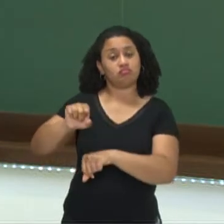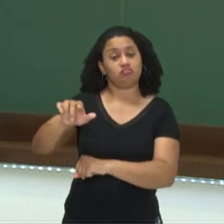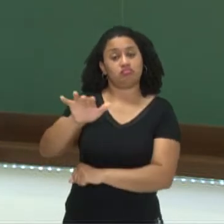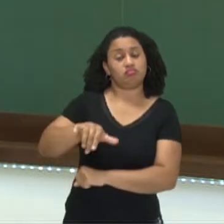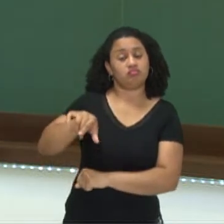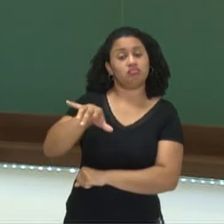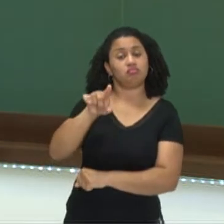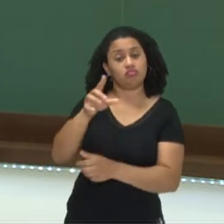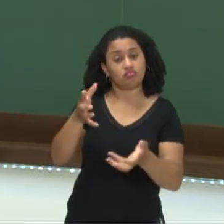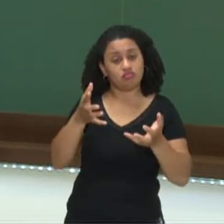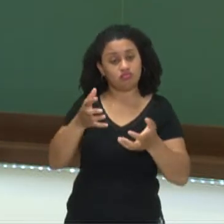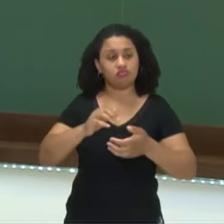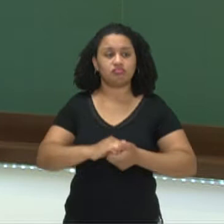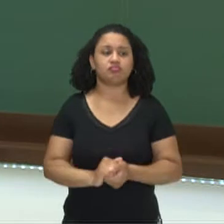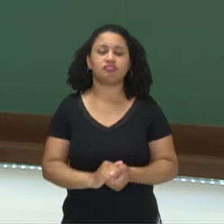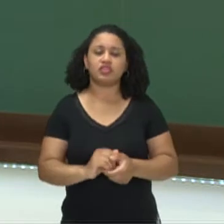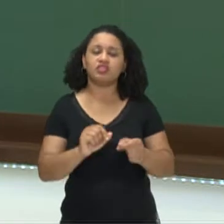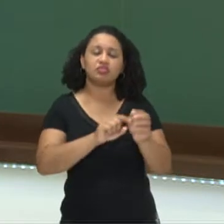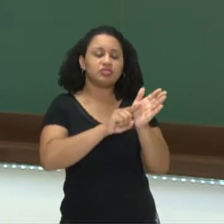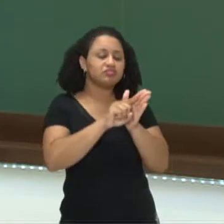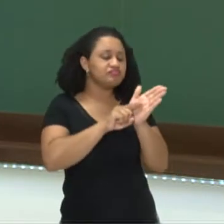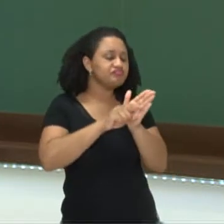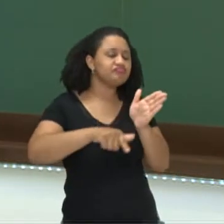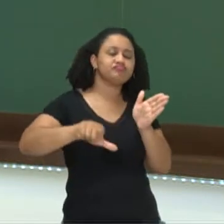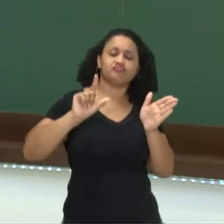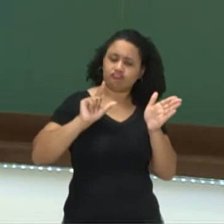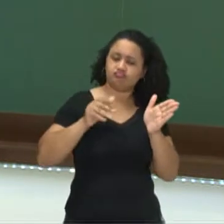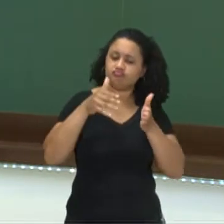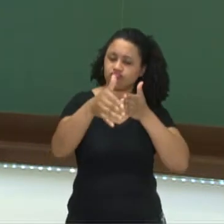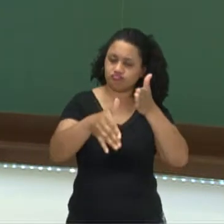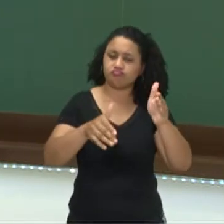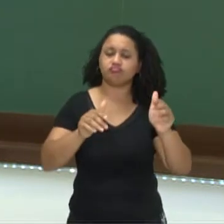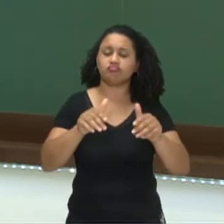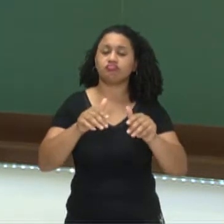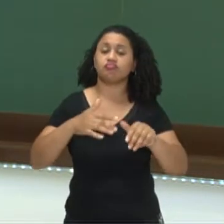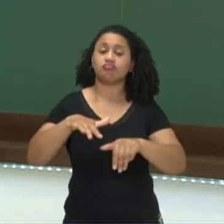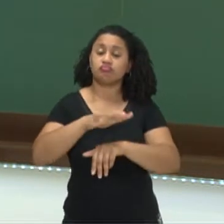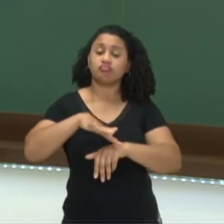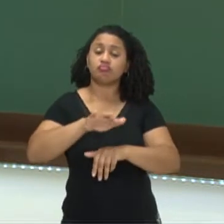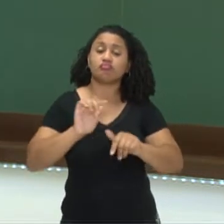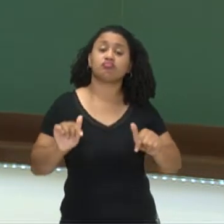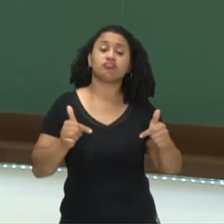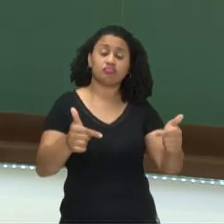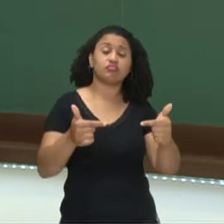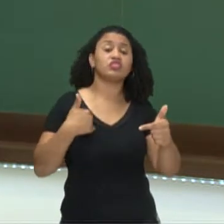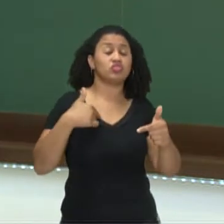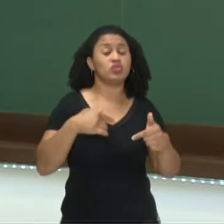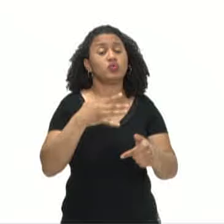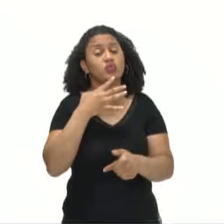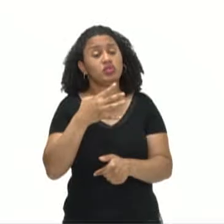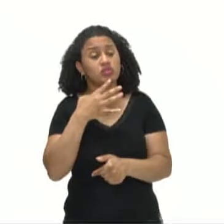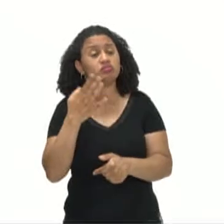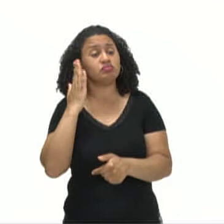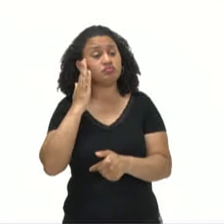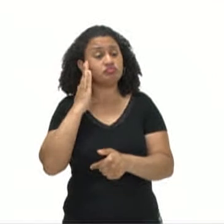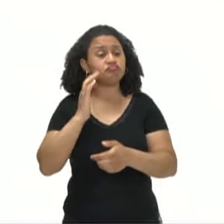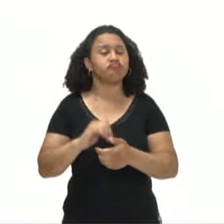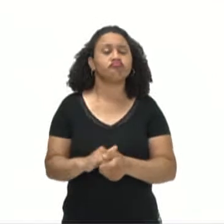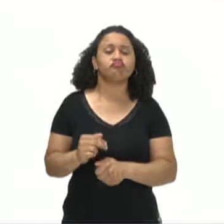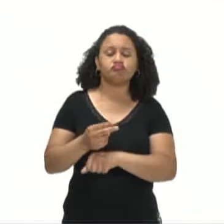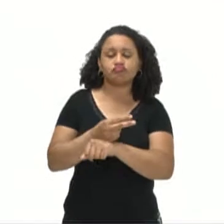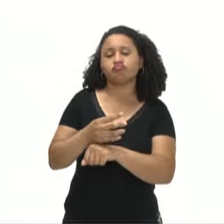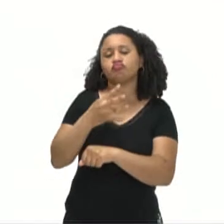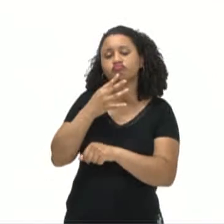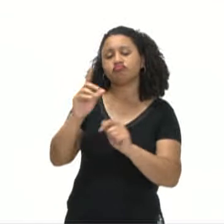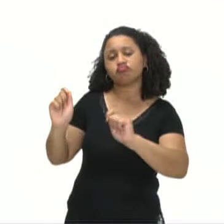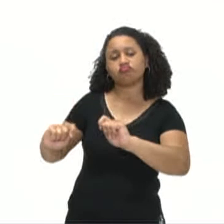deseja. Faça uma pesquisa antes, entre nessa área de atuação já conhecendo alguma coisa. Procure conhecer